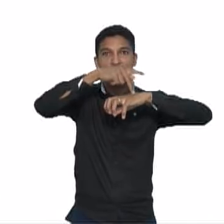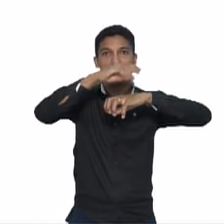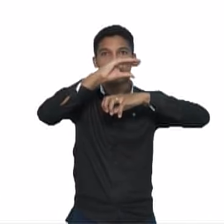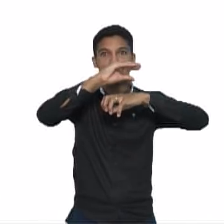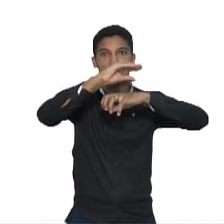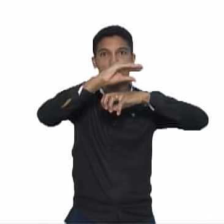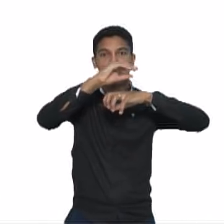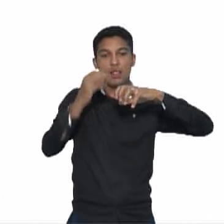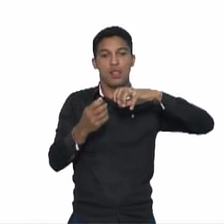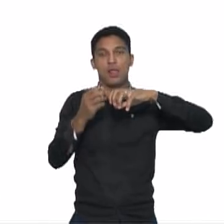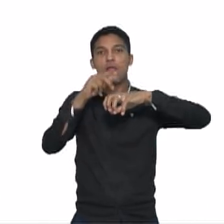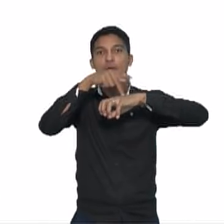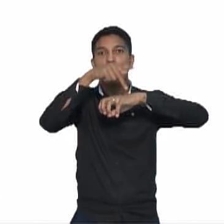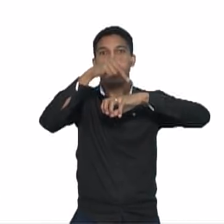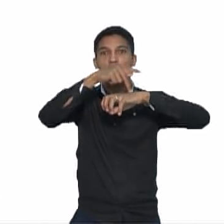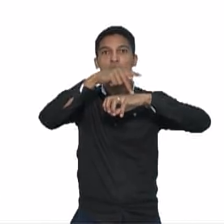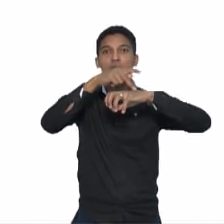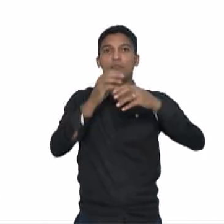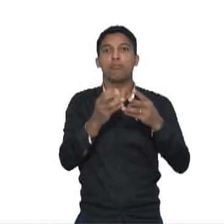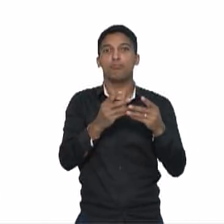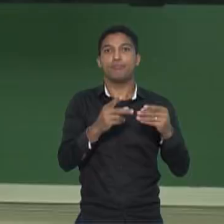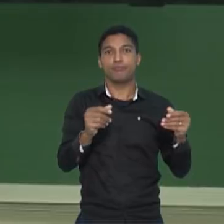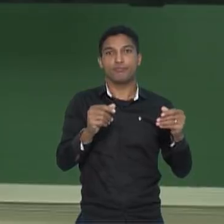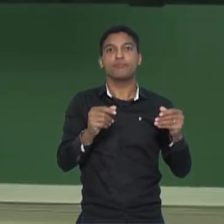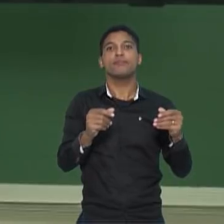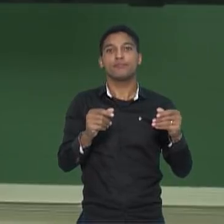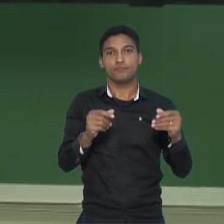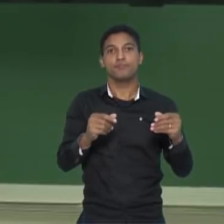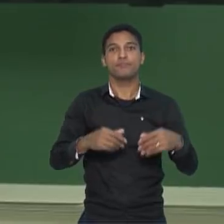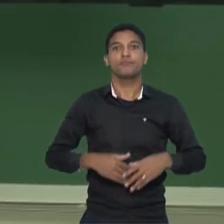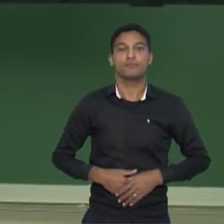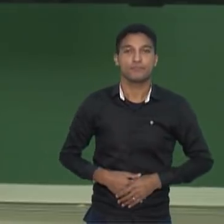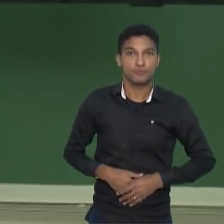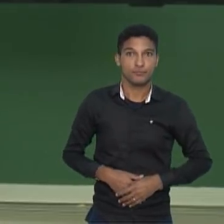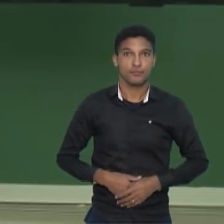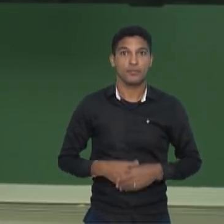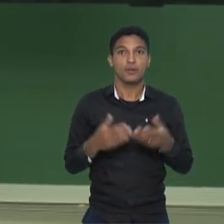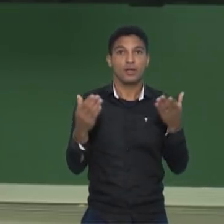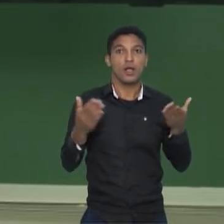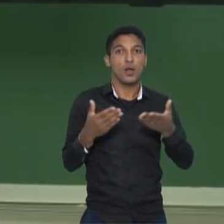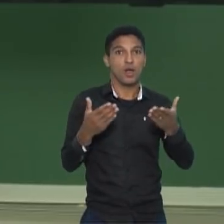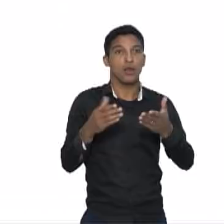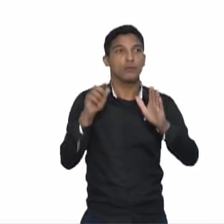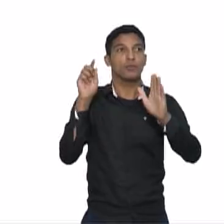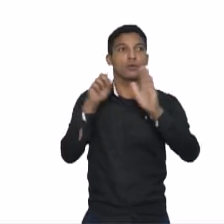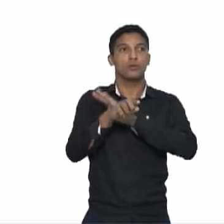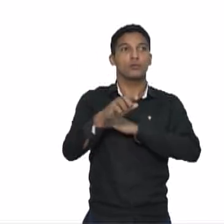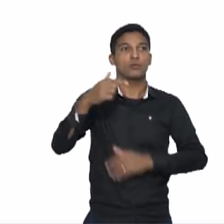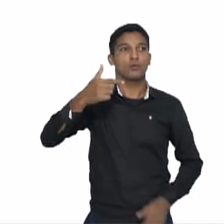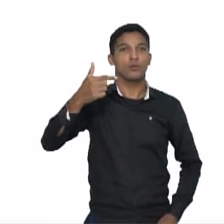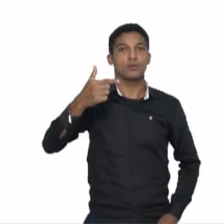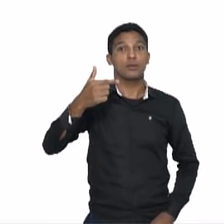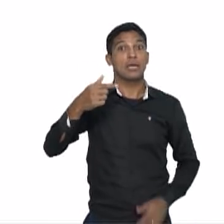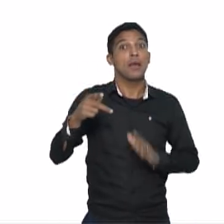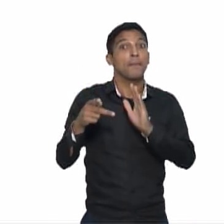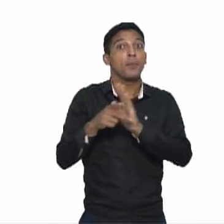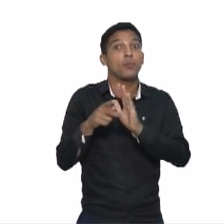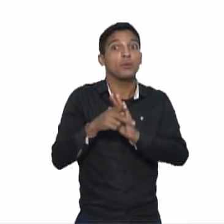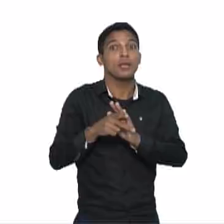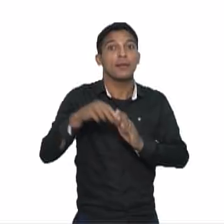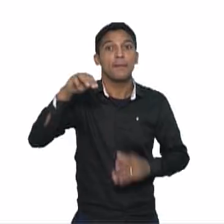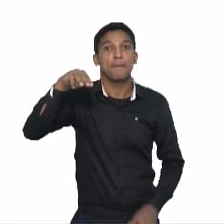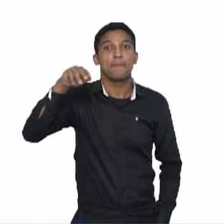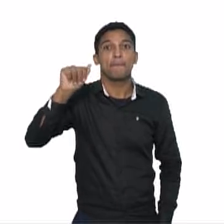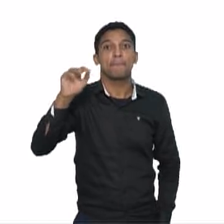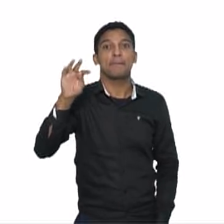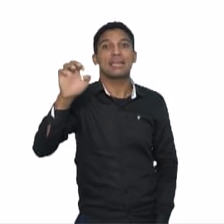Nesta questão, vamos ler com atenção a afirmação. Sobre a matéria orgânica, é